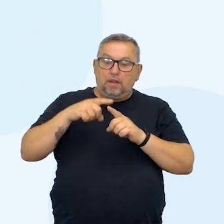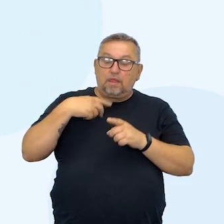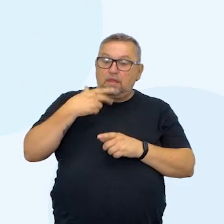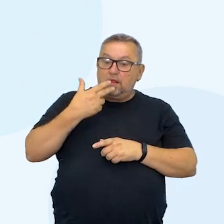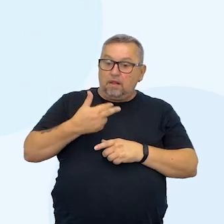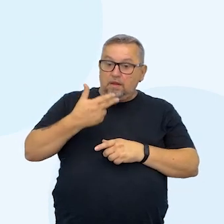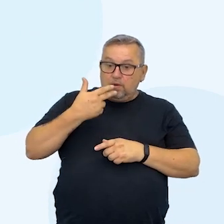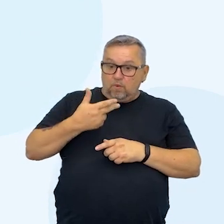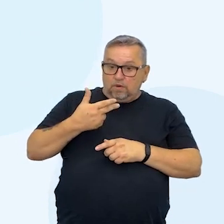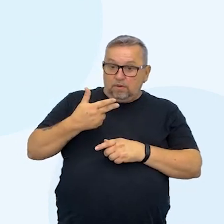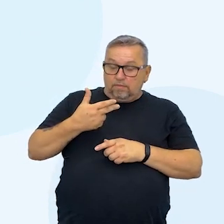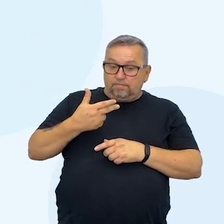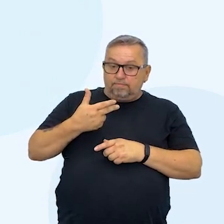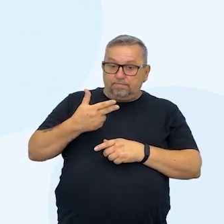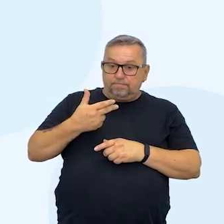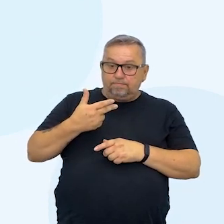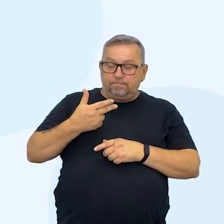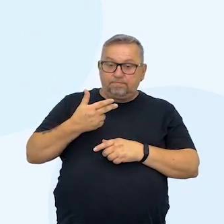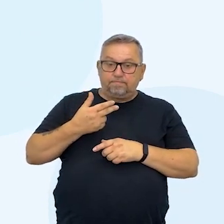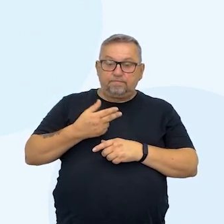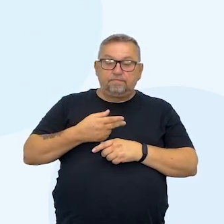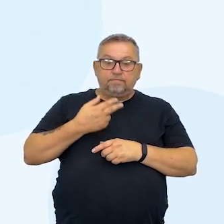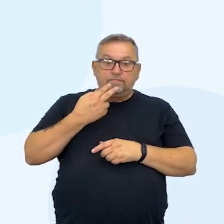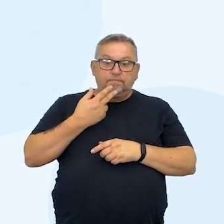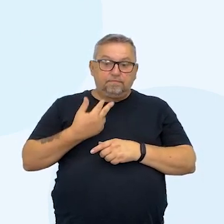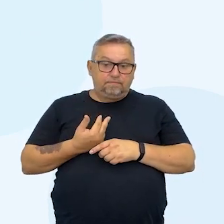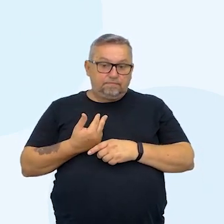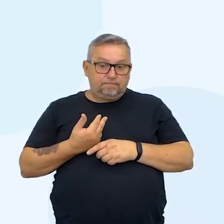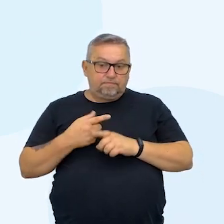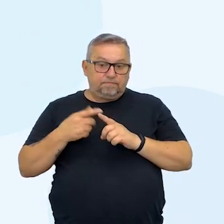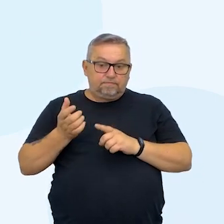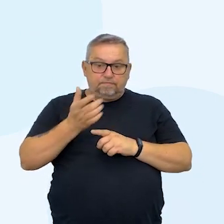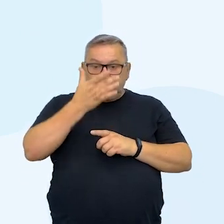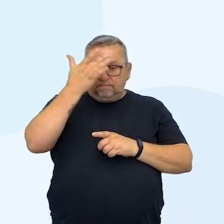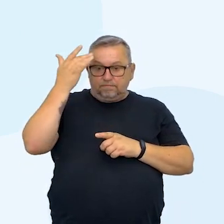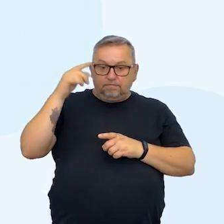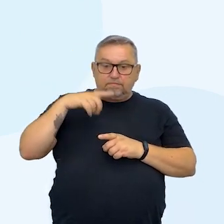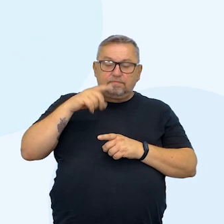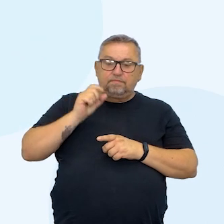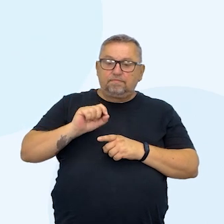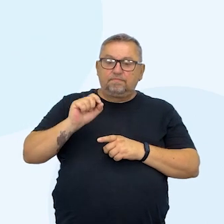língua ela foi feita por pessoas que são